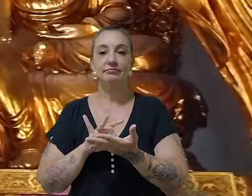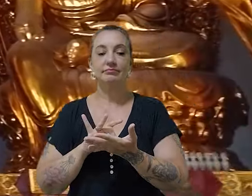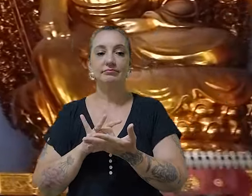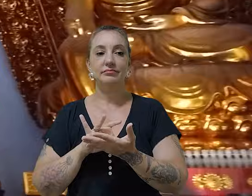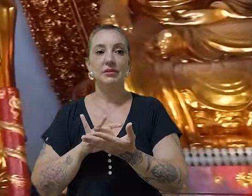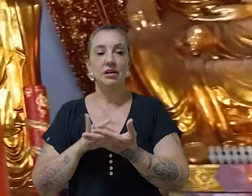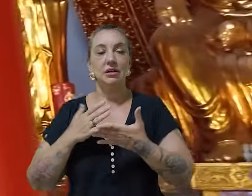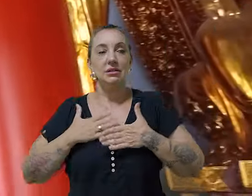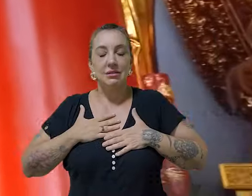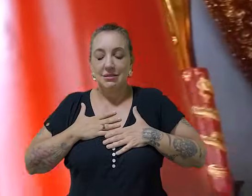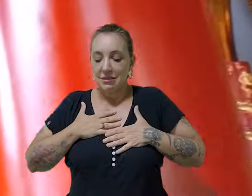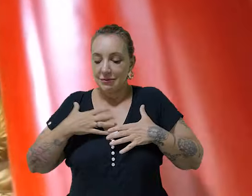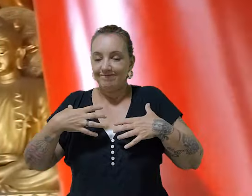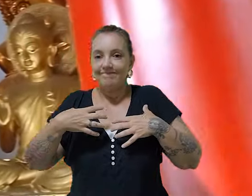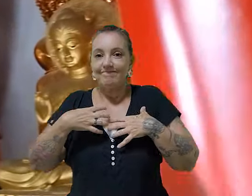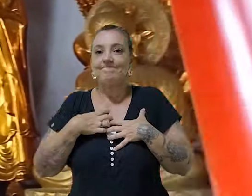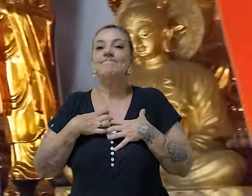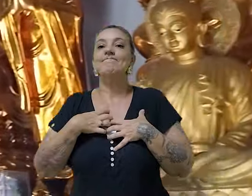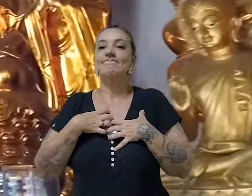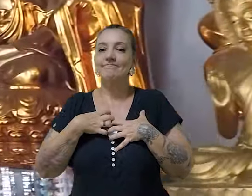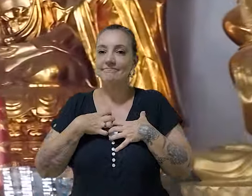nos mobiliza muito.